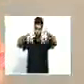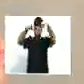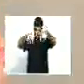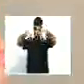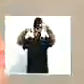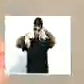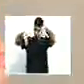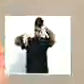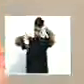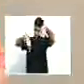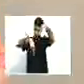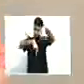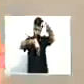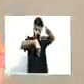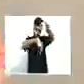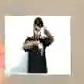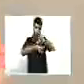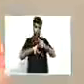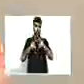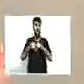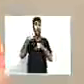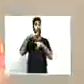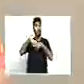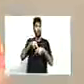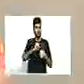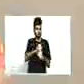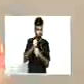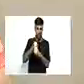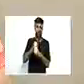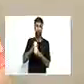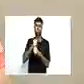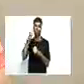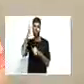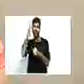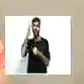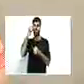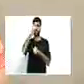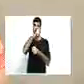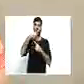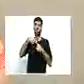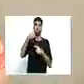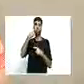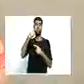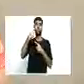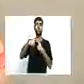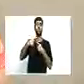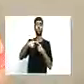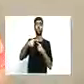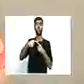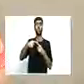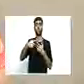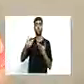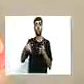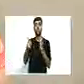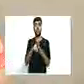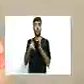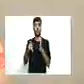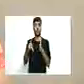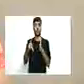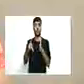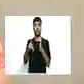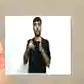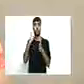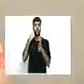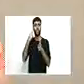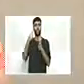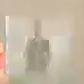recolhe o lixo a respeito da varrição eu acho muito difícil a gente conseguir isso porque e e e e o ministério acompanha a